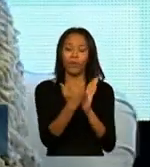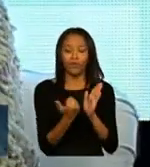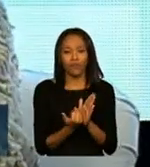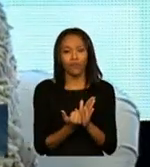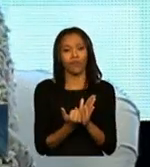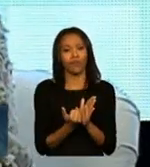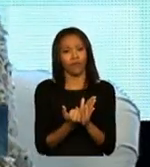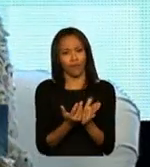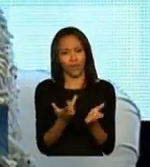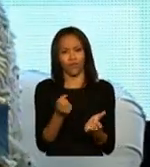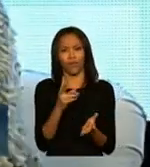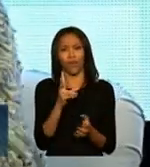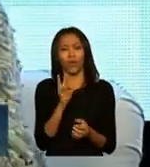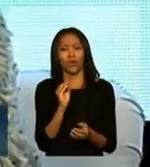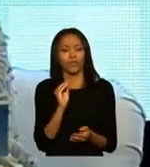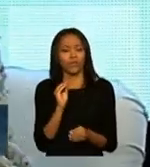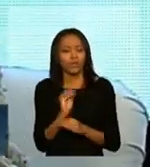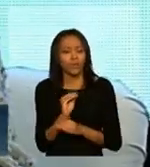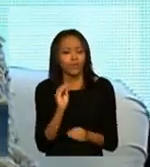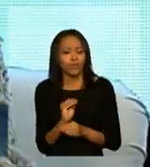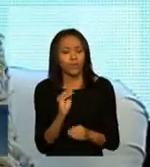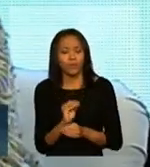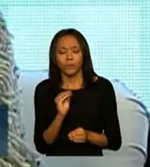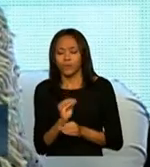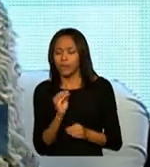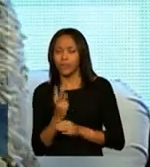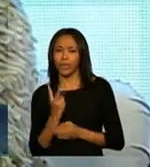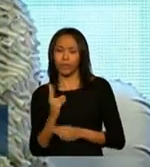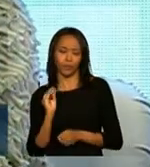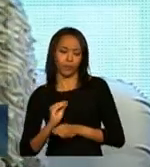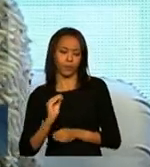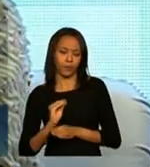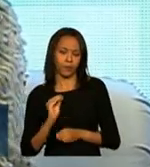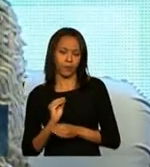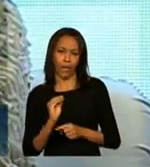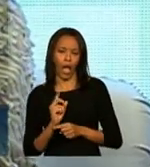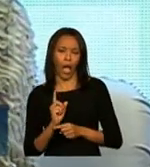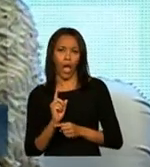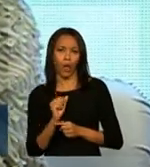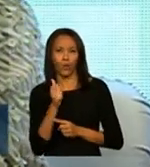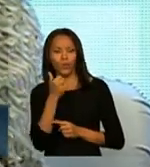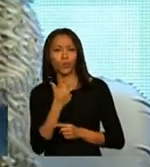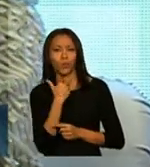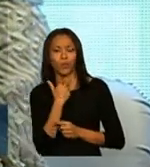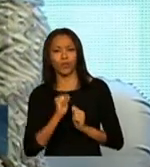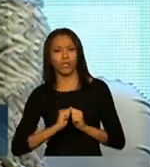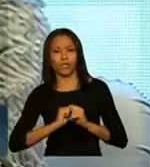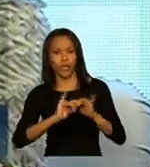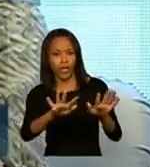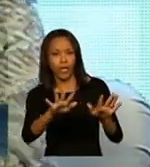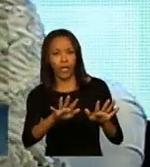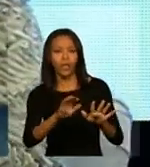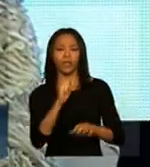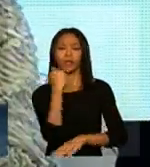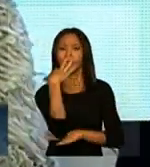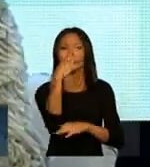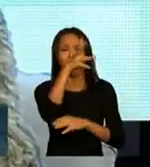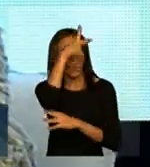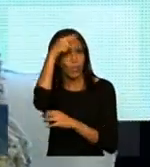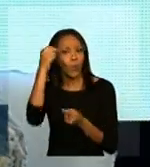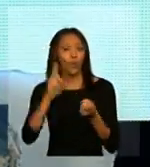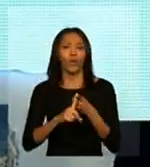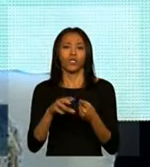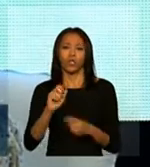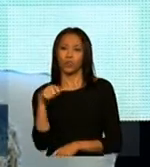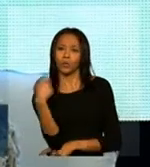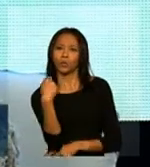programa tutelado com alguém ali, tarará, tarará. Não, esse programa não pode ser replicado na Amazônia, no Rio Grande do Sul,